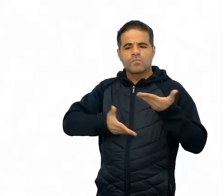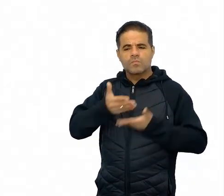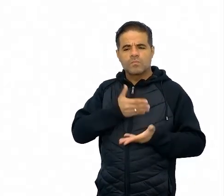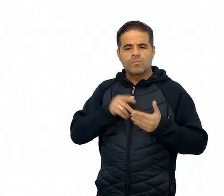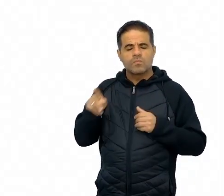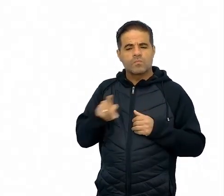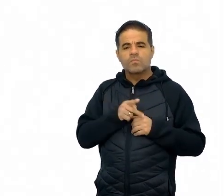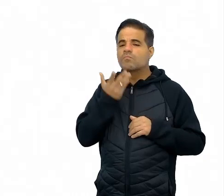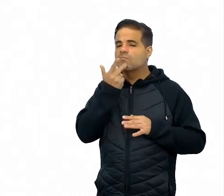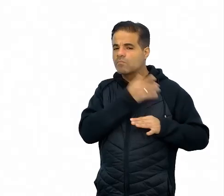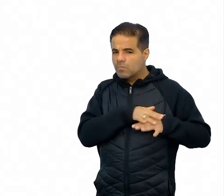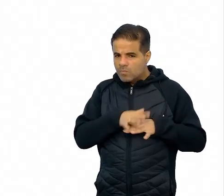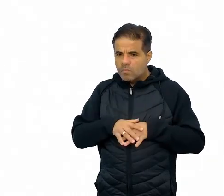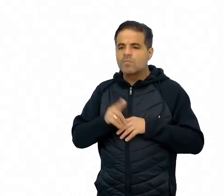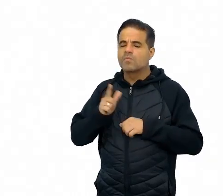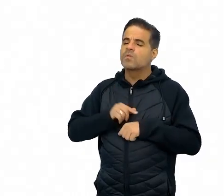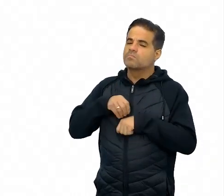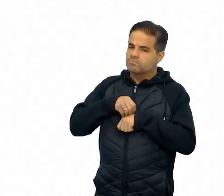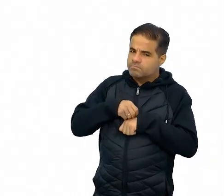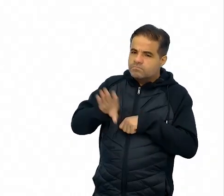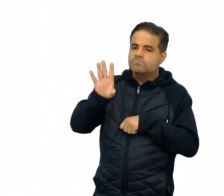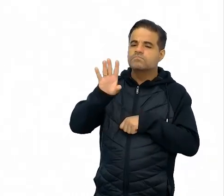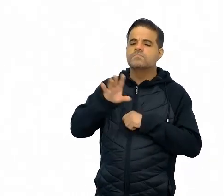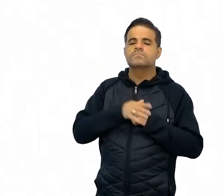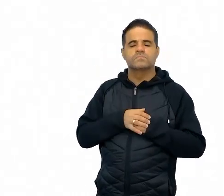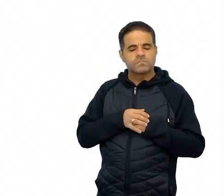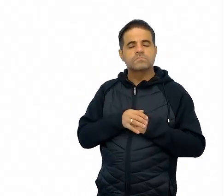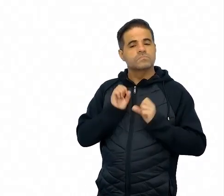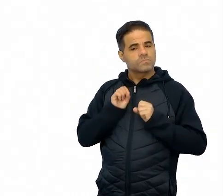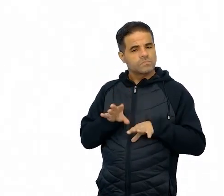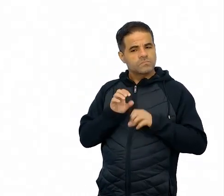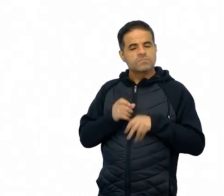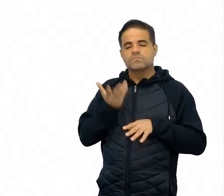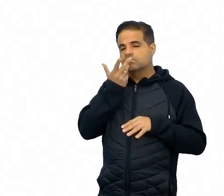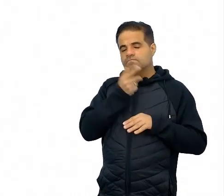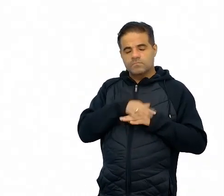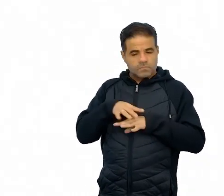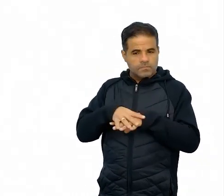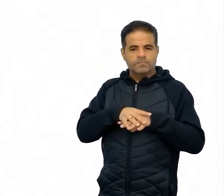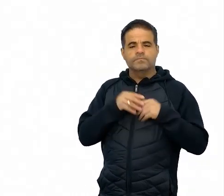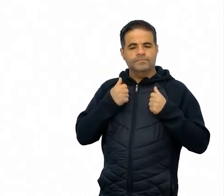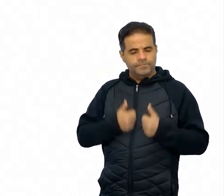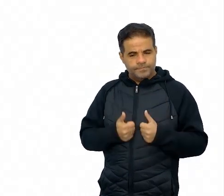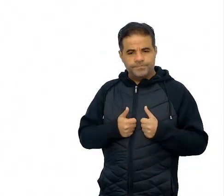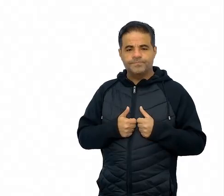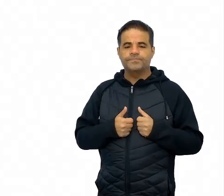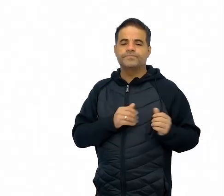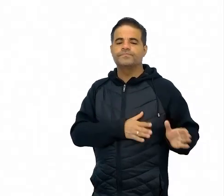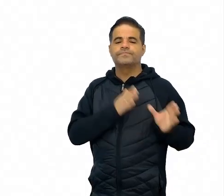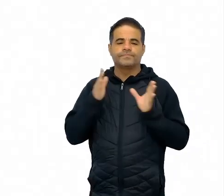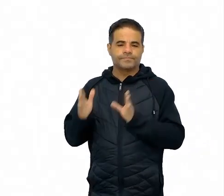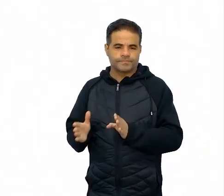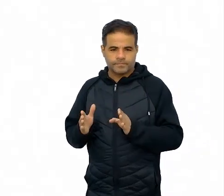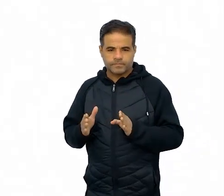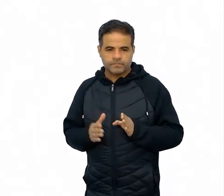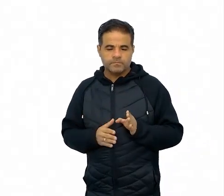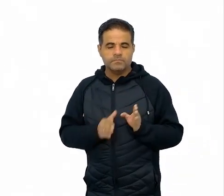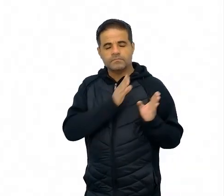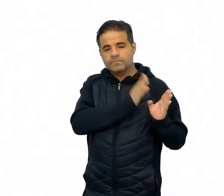de matemática tem em relação ao conteúdo matemático e ensino da matemática, tá legal? E aqui a gente tem para